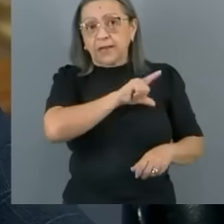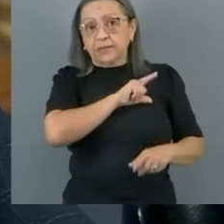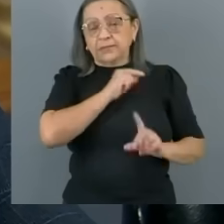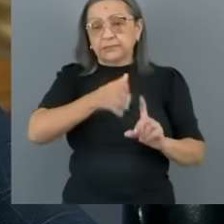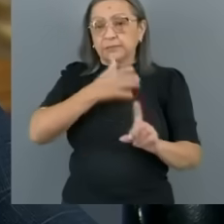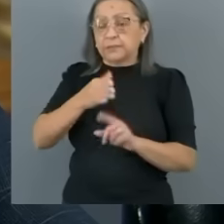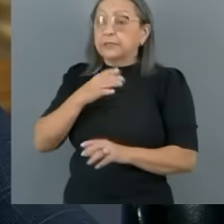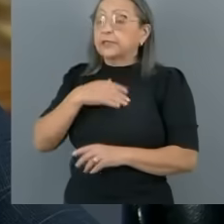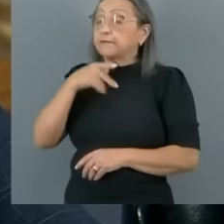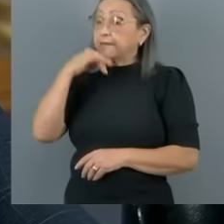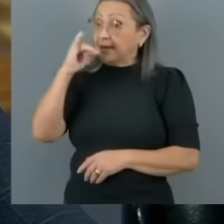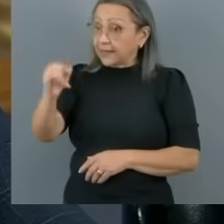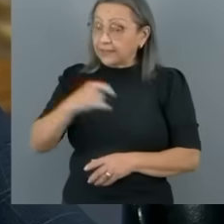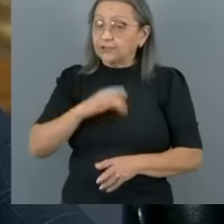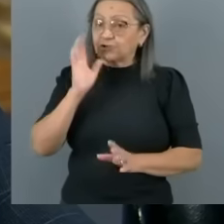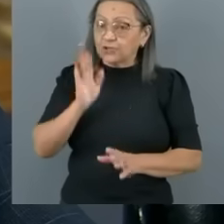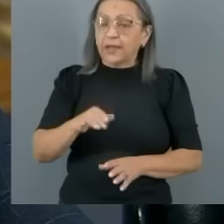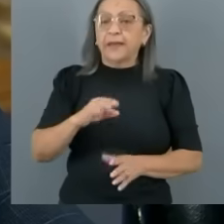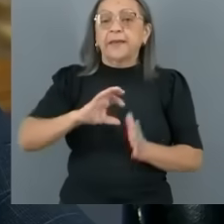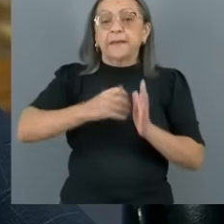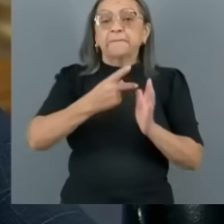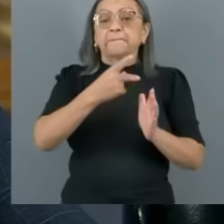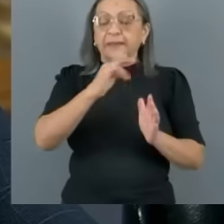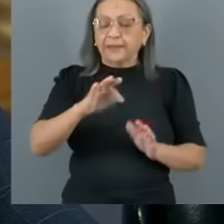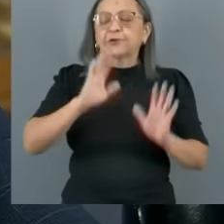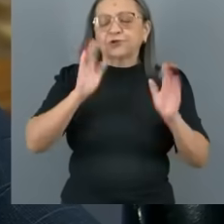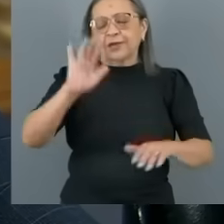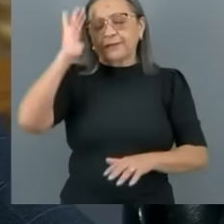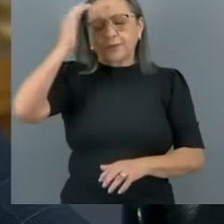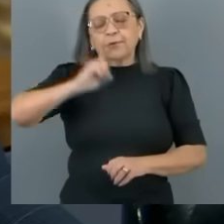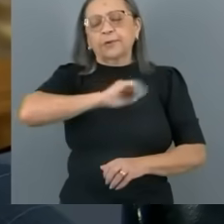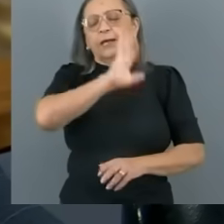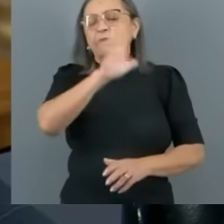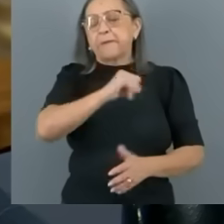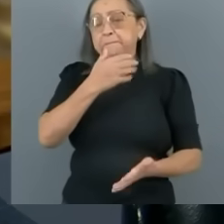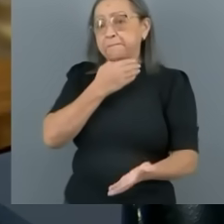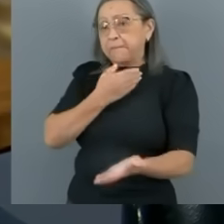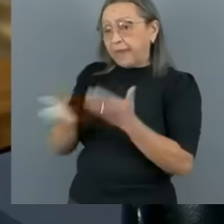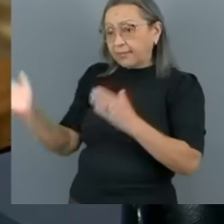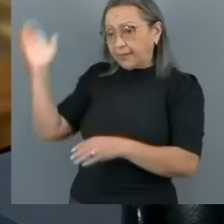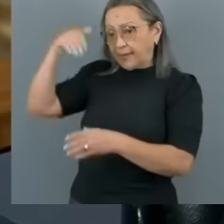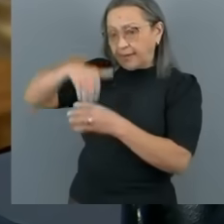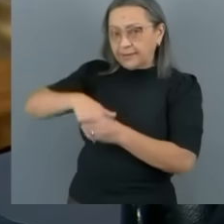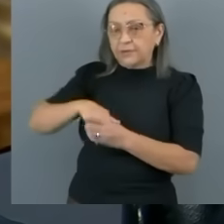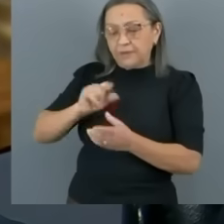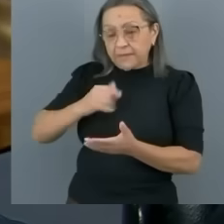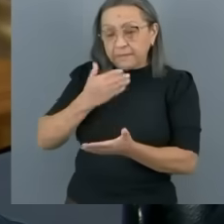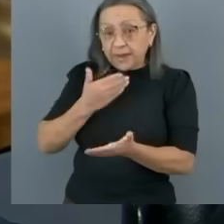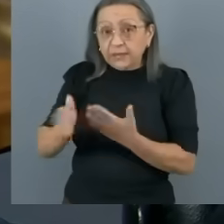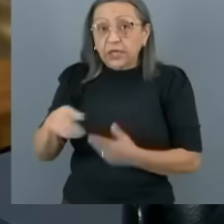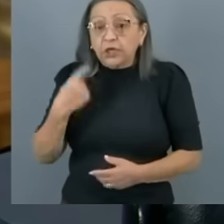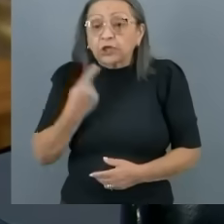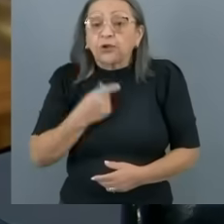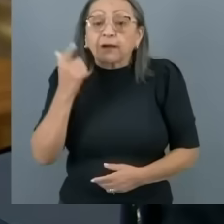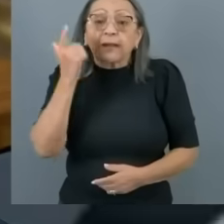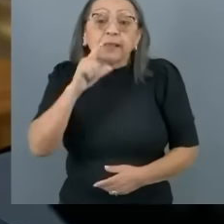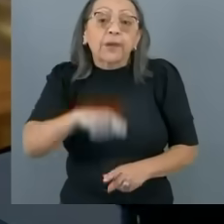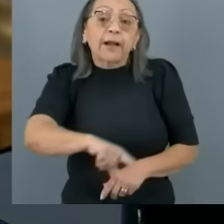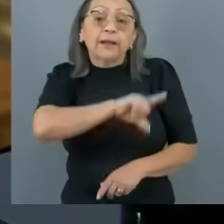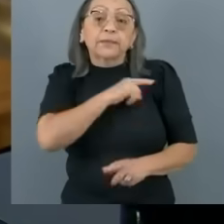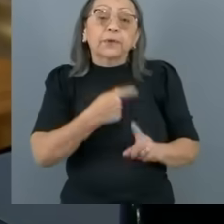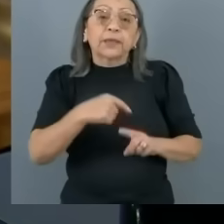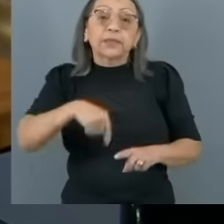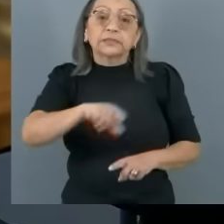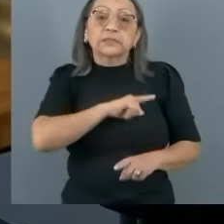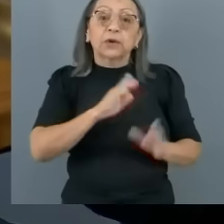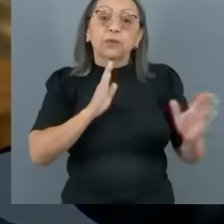O PT já entendeu que vai perder as eleições. Ganhamos as eleições. E ganhamos com antecedência, porque esse é um governo